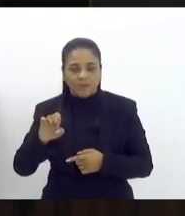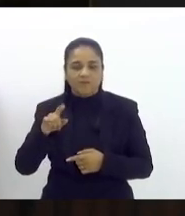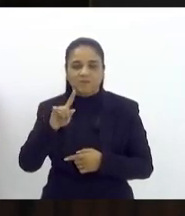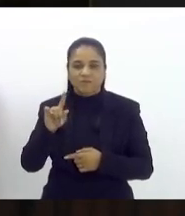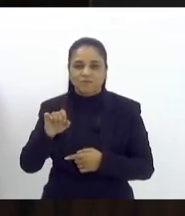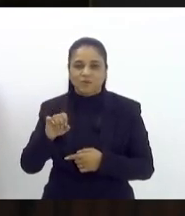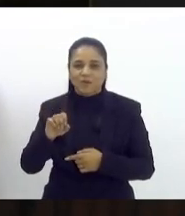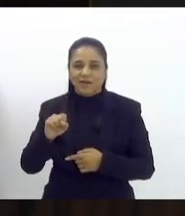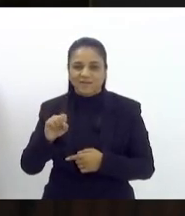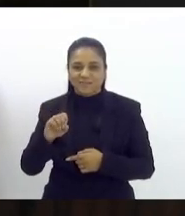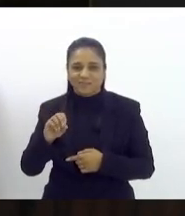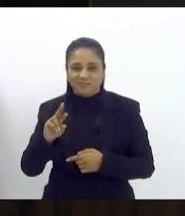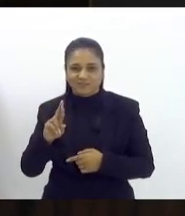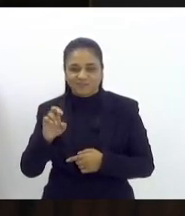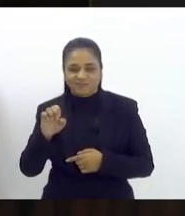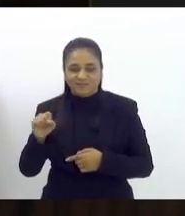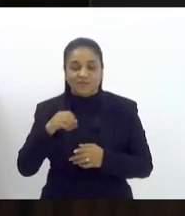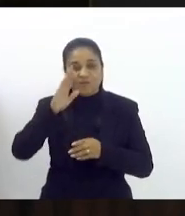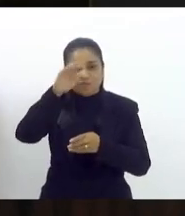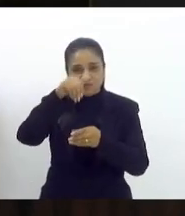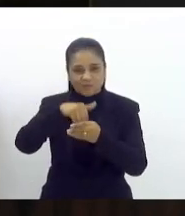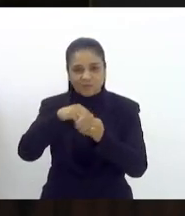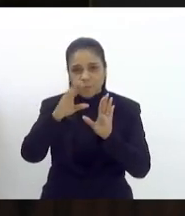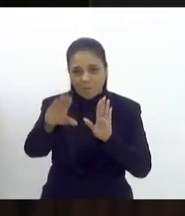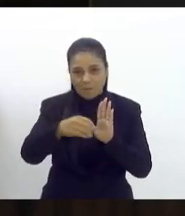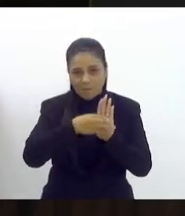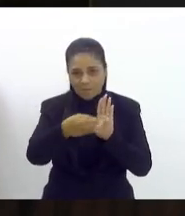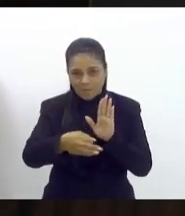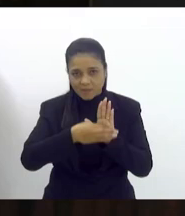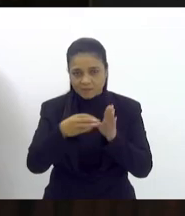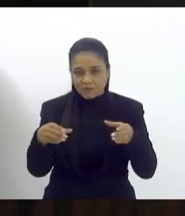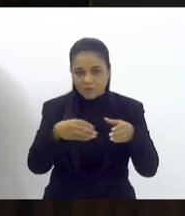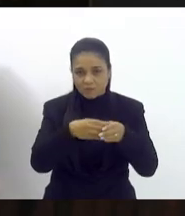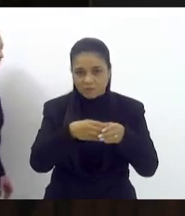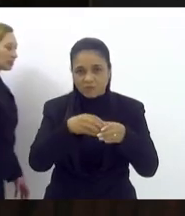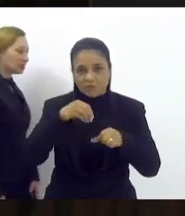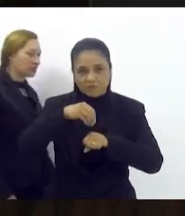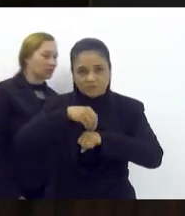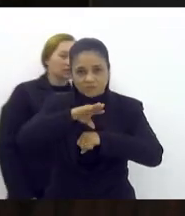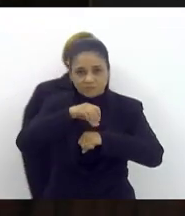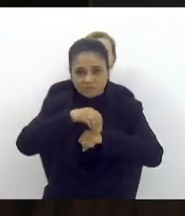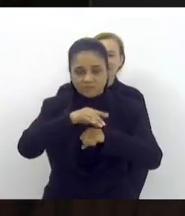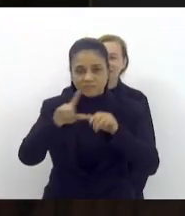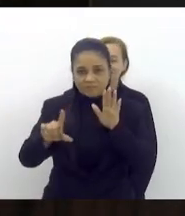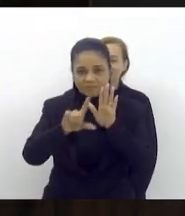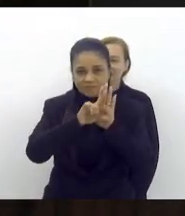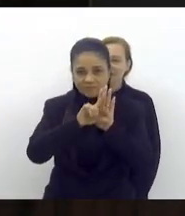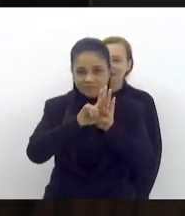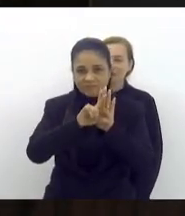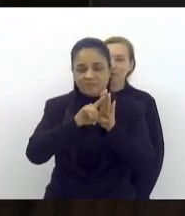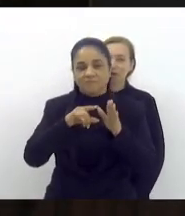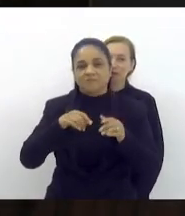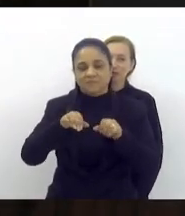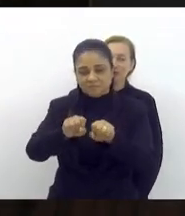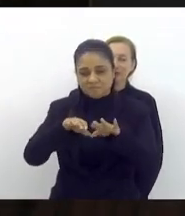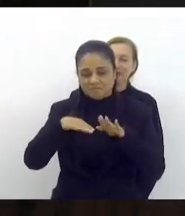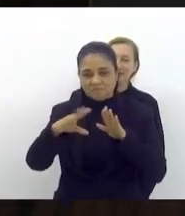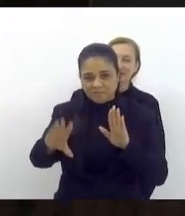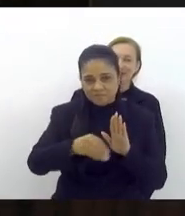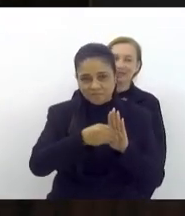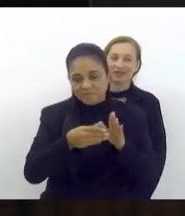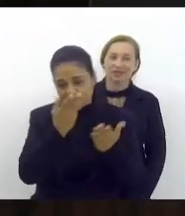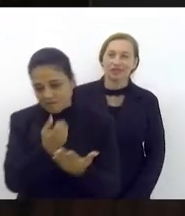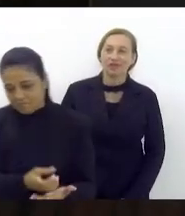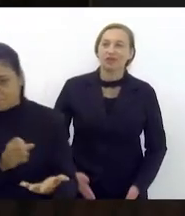Soares em votação parecer da comissão de indicação legislar as emendas de plenário se fosse que a própria